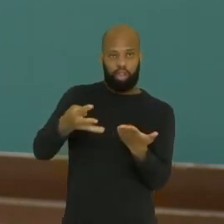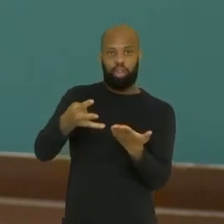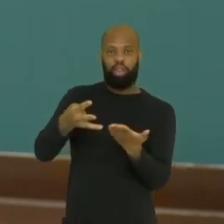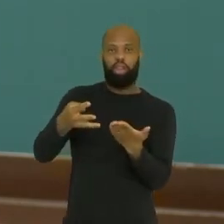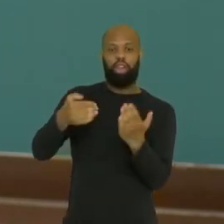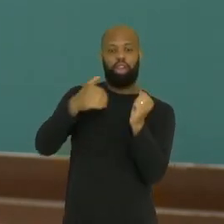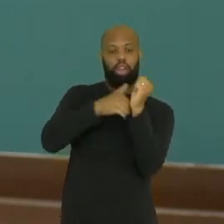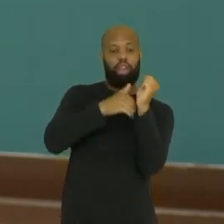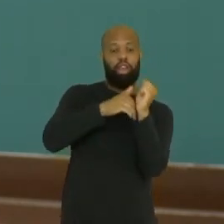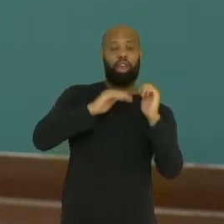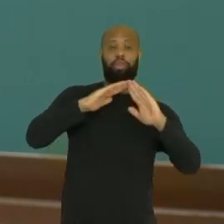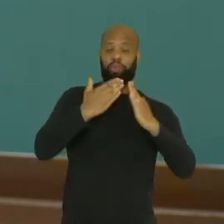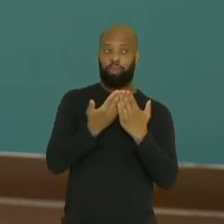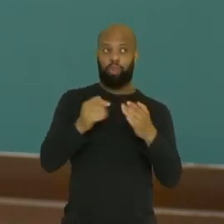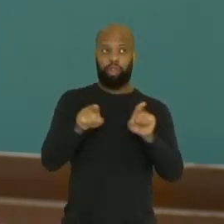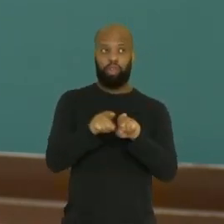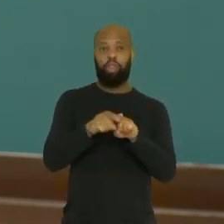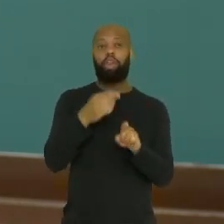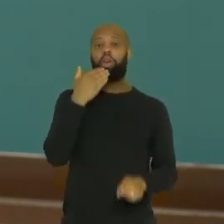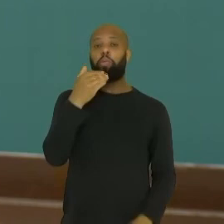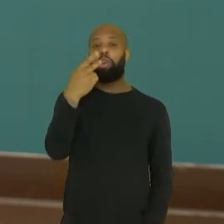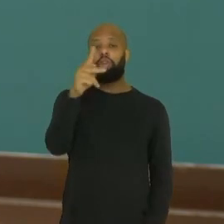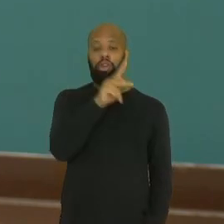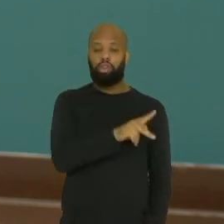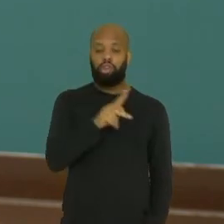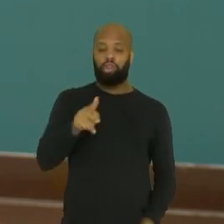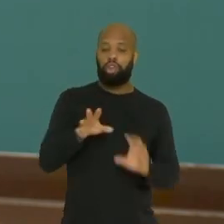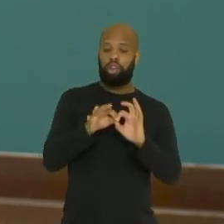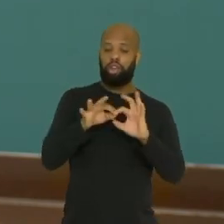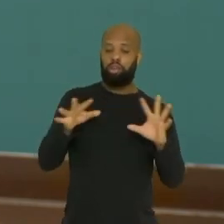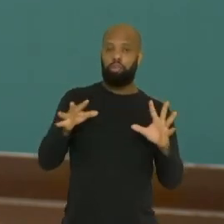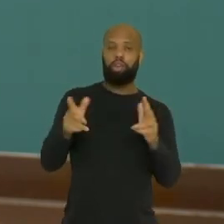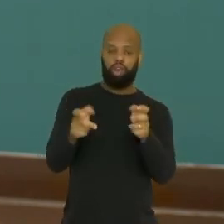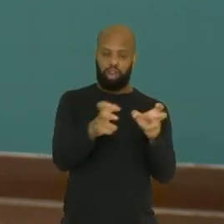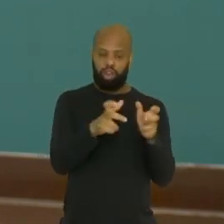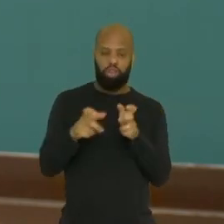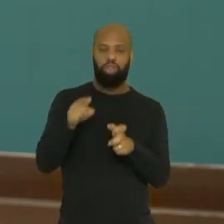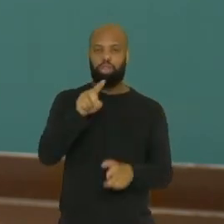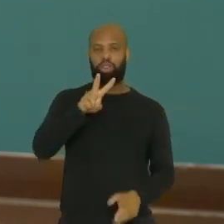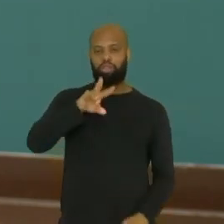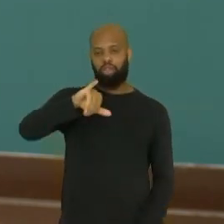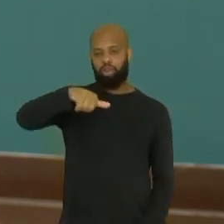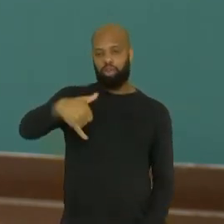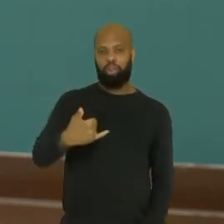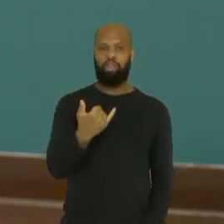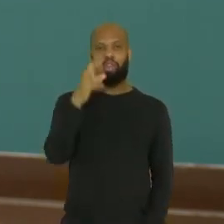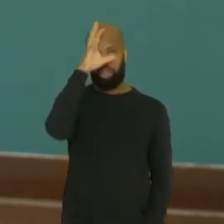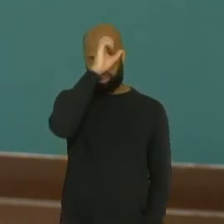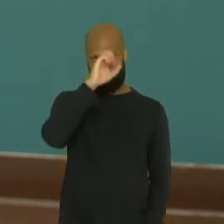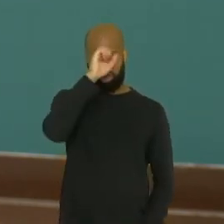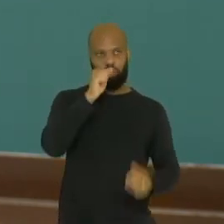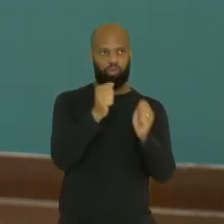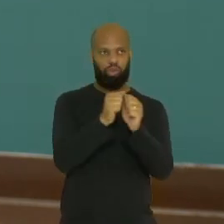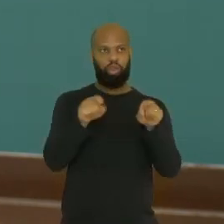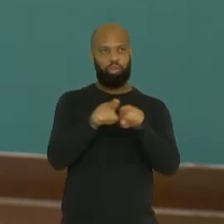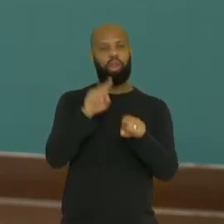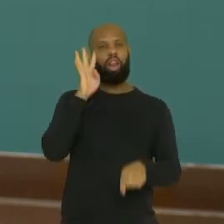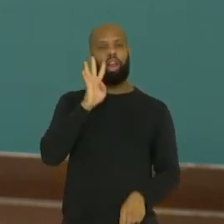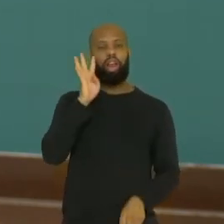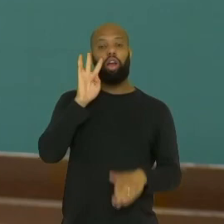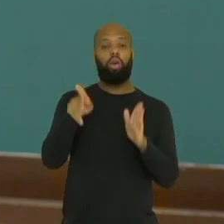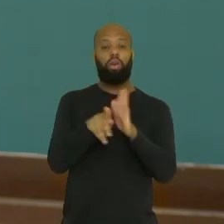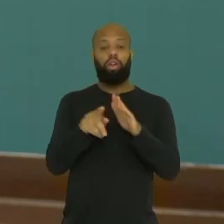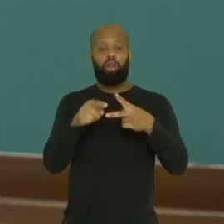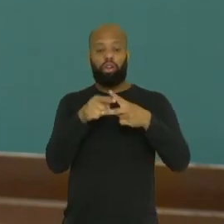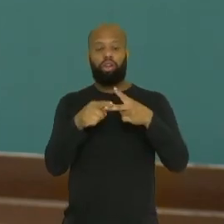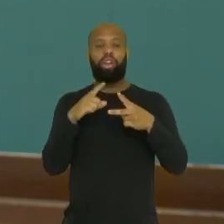login com o teu e-mail do @escola, pede para o seu professor liberar o joguinho para você e você vai ter uma aventura muito bacana lá com ângulos. Você vai ter